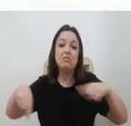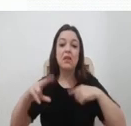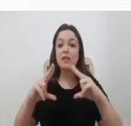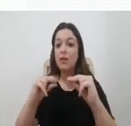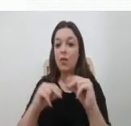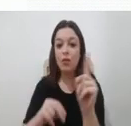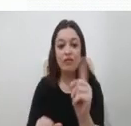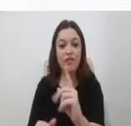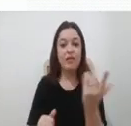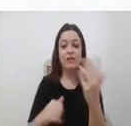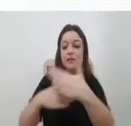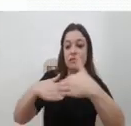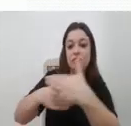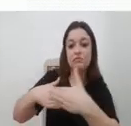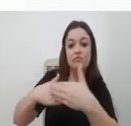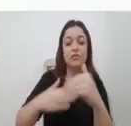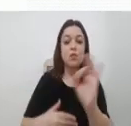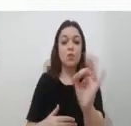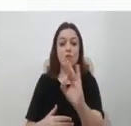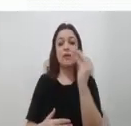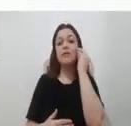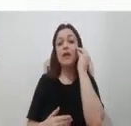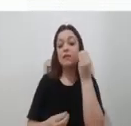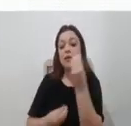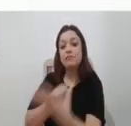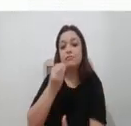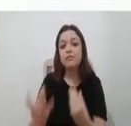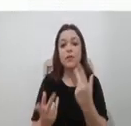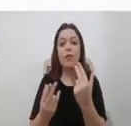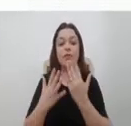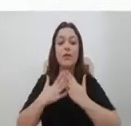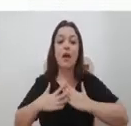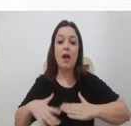atendimento, que mostra que esse proprietário não tem, né, um certo